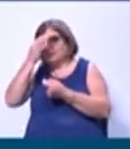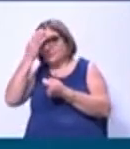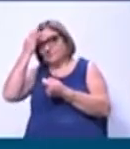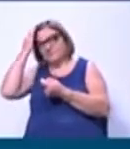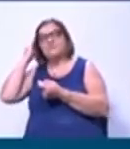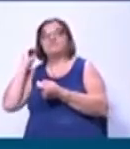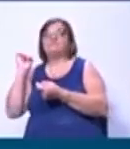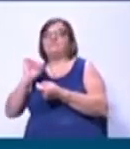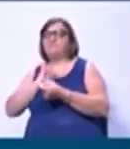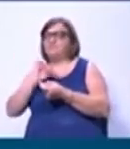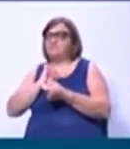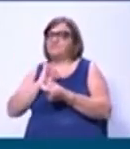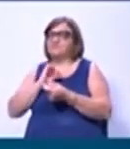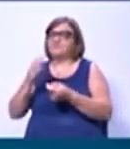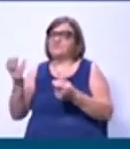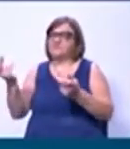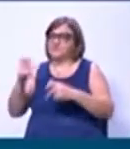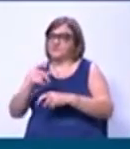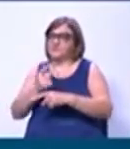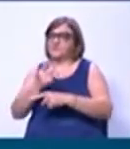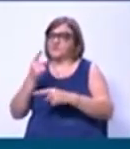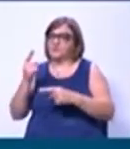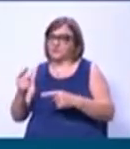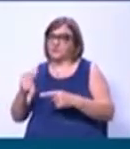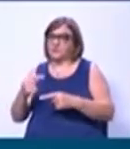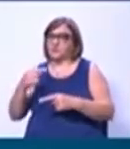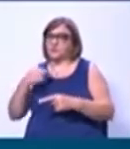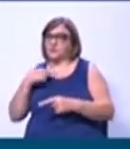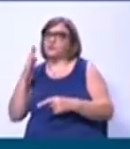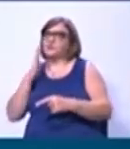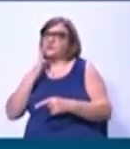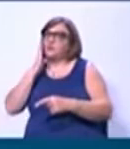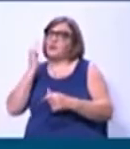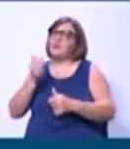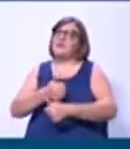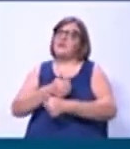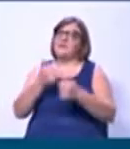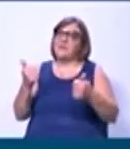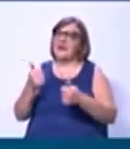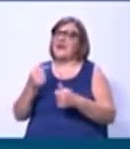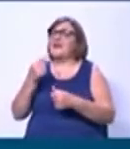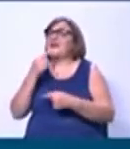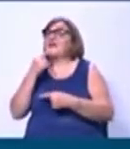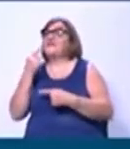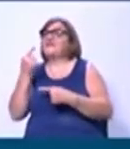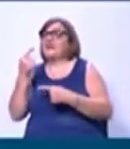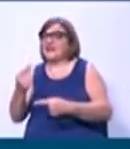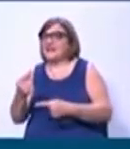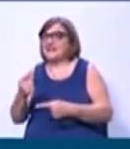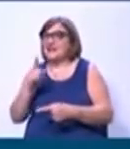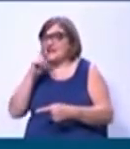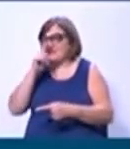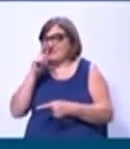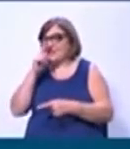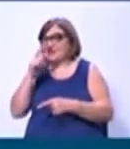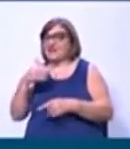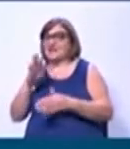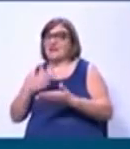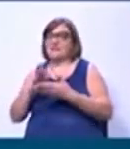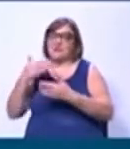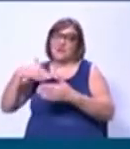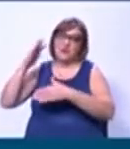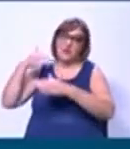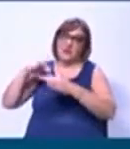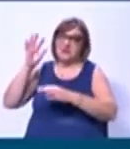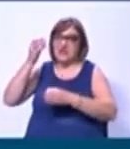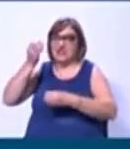Pressionei um bocadinho a nossa produção para trazer, porque eu dormi bem, já sei que vai dizer que estou a comer que minto, mas também já passaram muito tempo, já